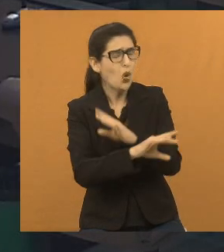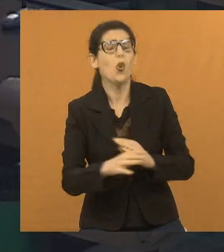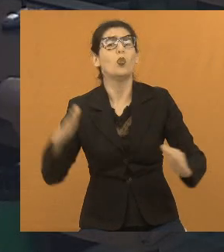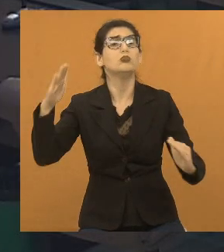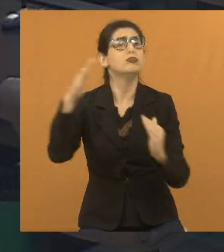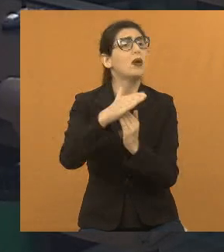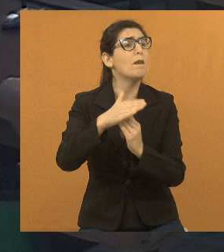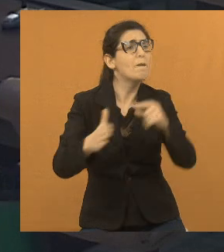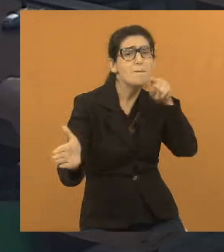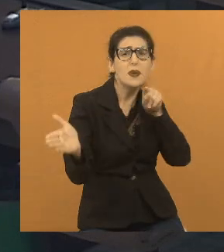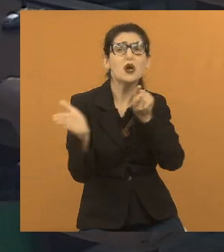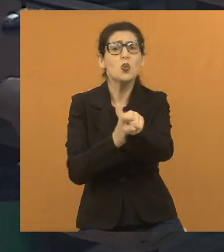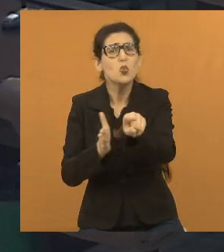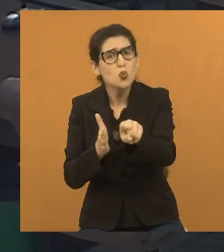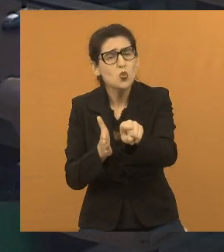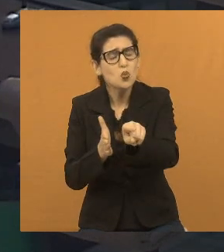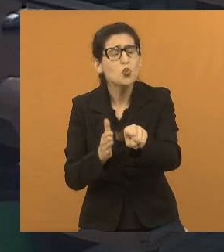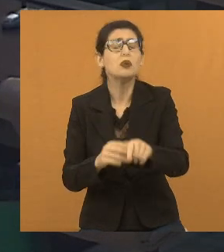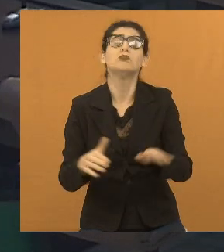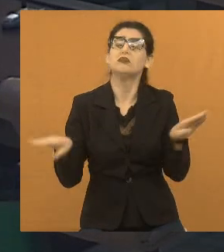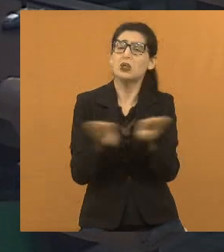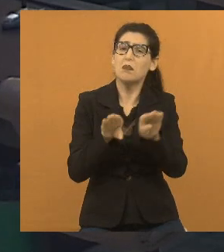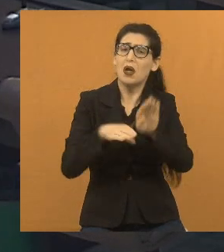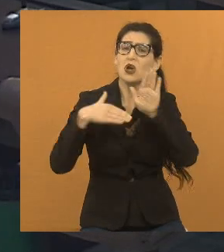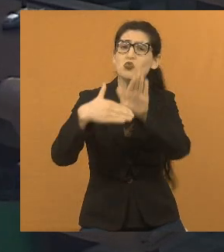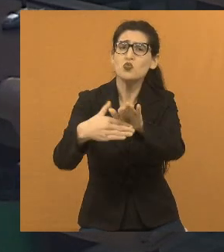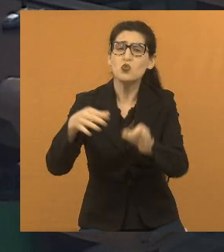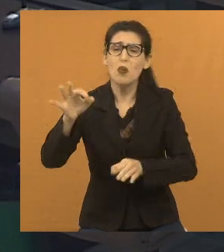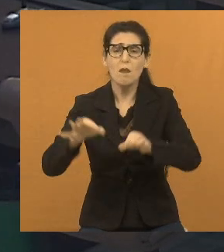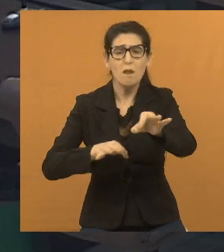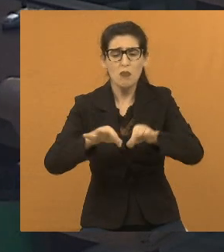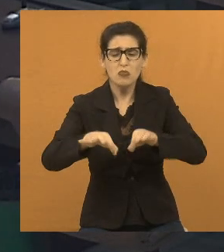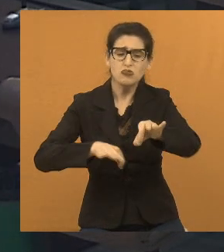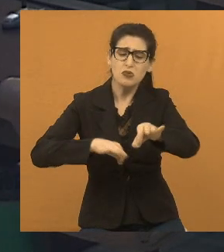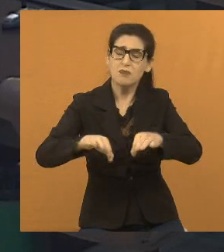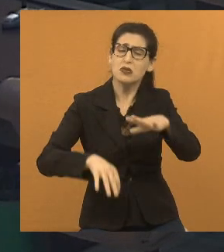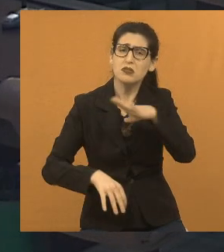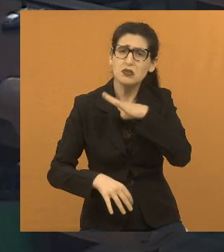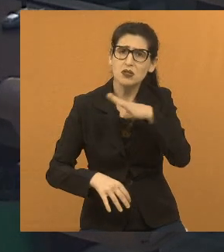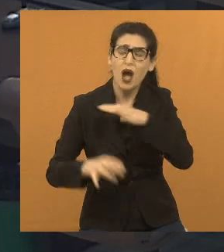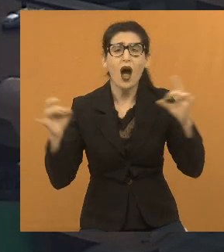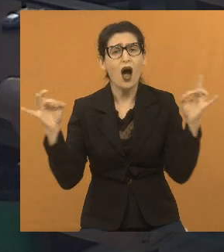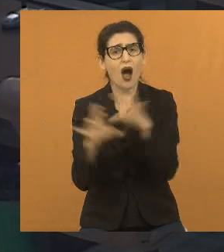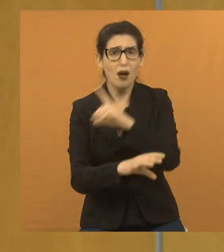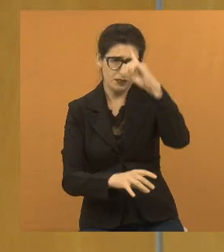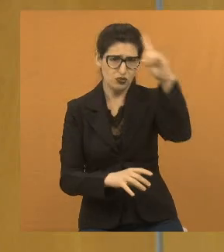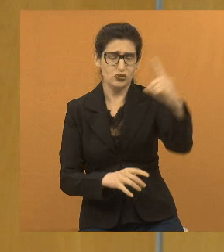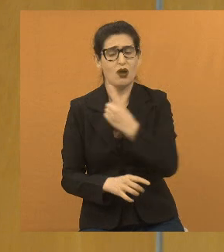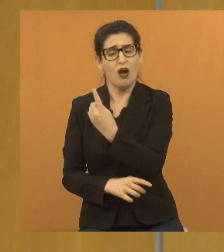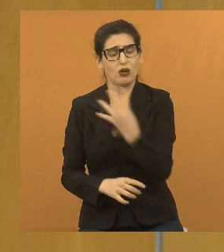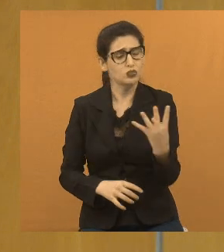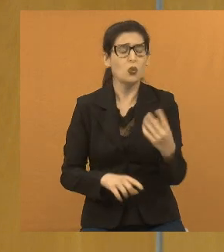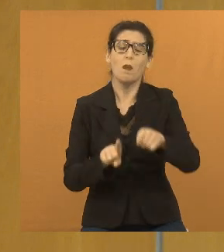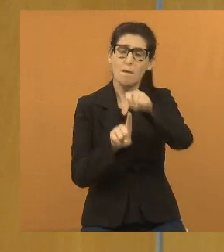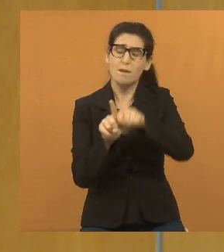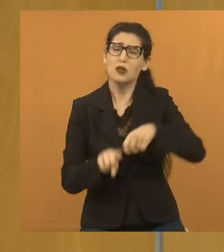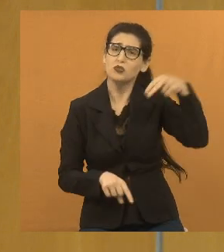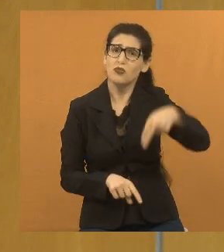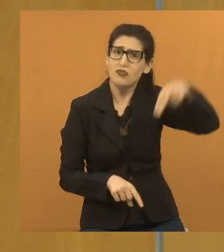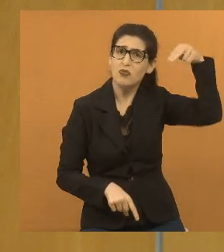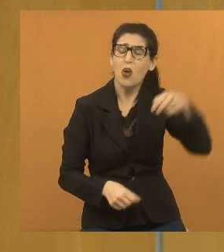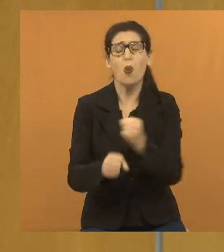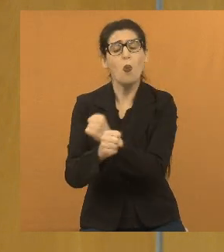e contribuições para o plano diretor se encerra no dia 14 de novembro de